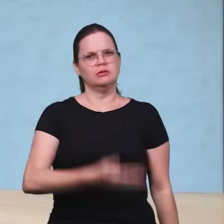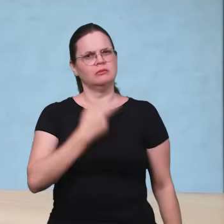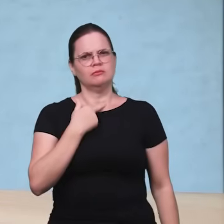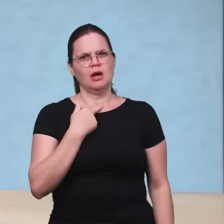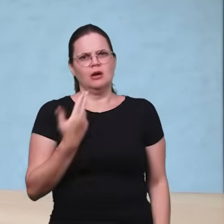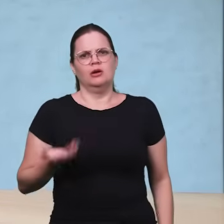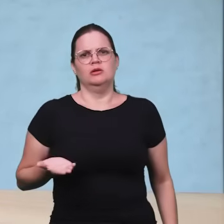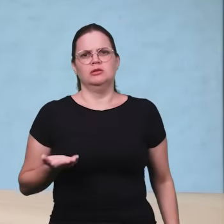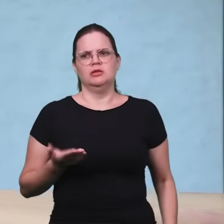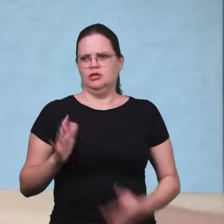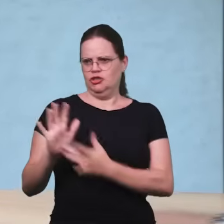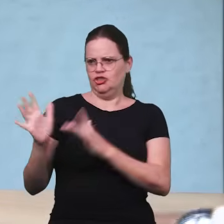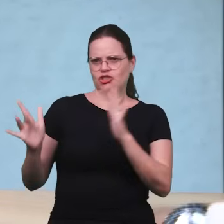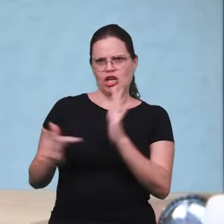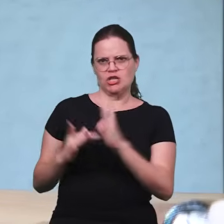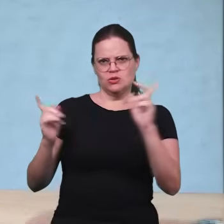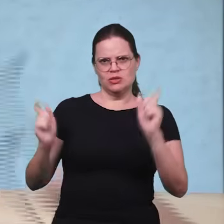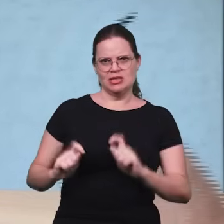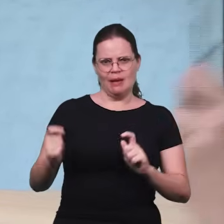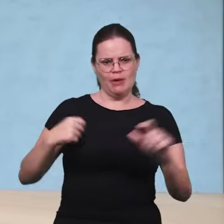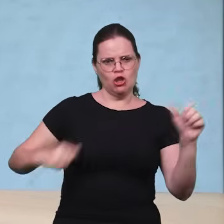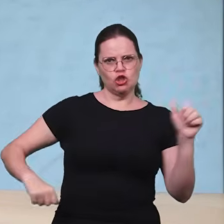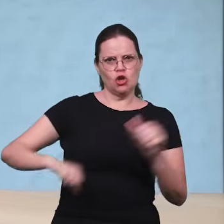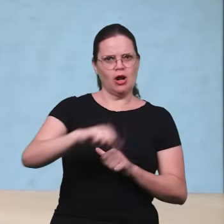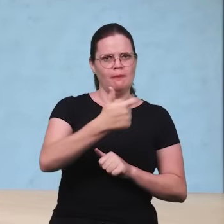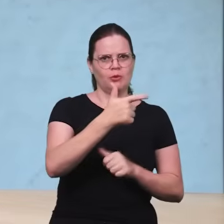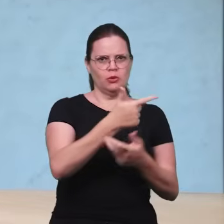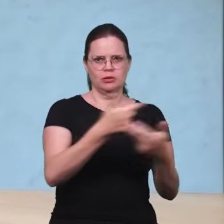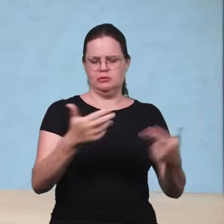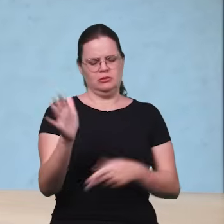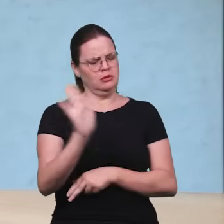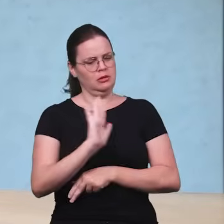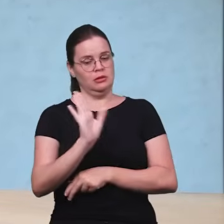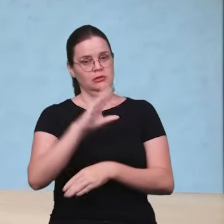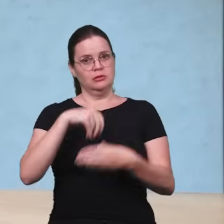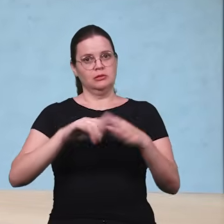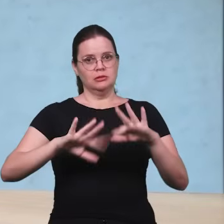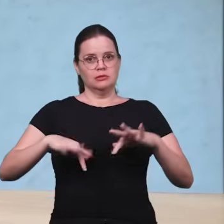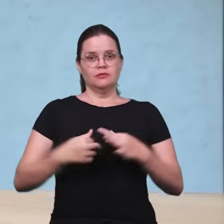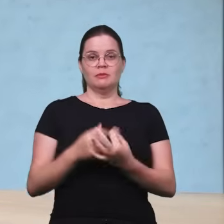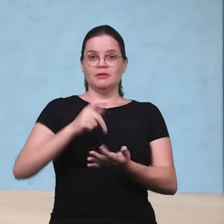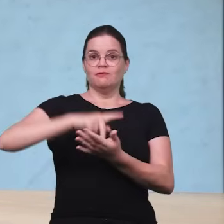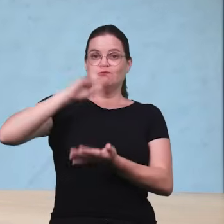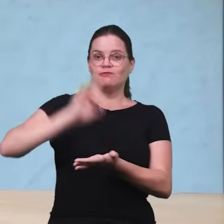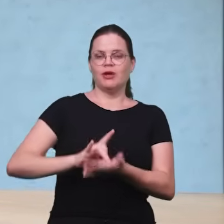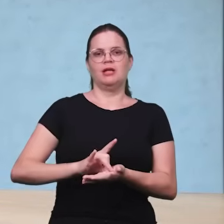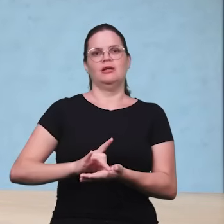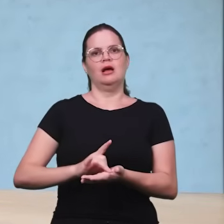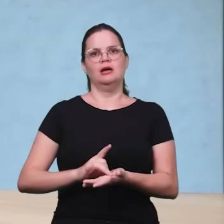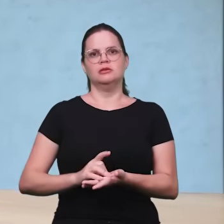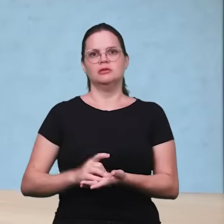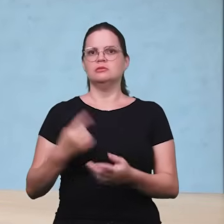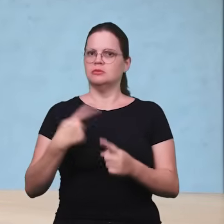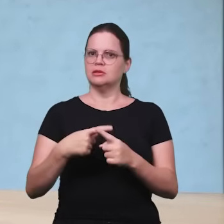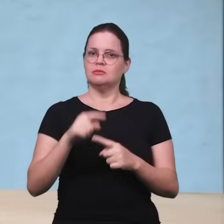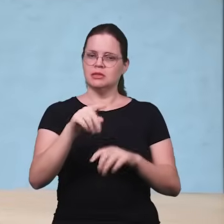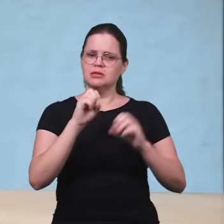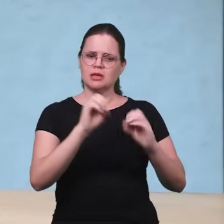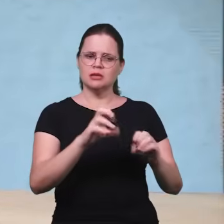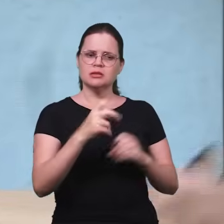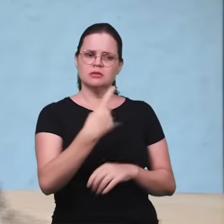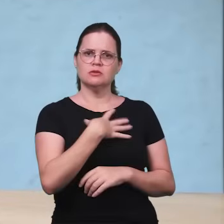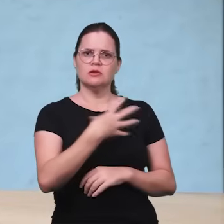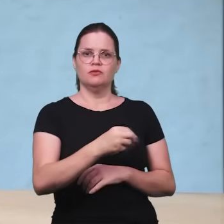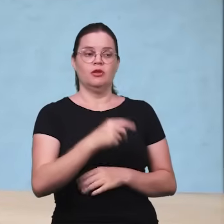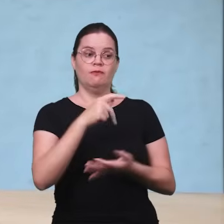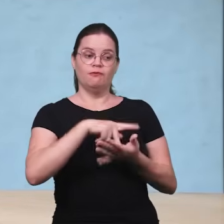né? Jesus é inegociável, a verdade em nossos lares é inegociável. Ensina isso aos nossos filhos. Meu filho, a verdade é inegociável